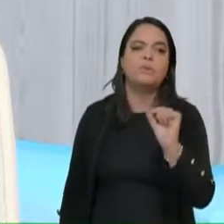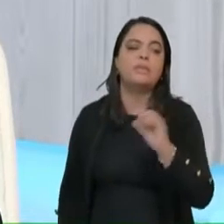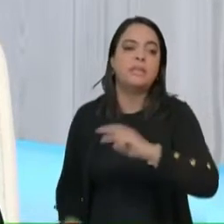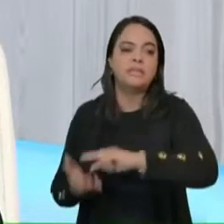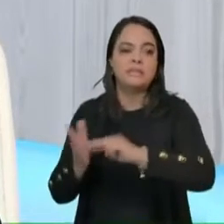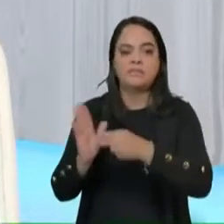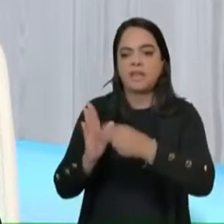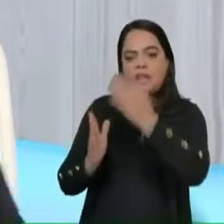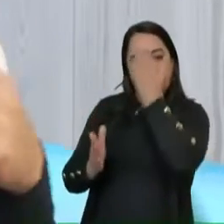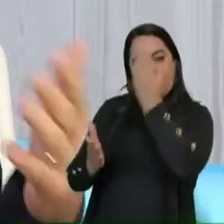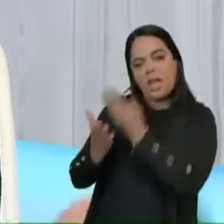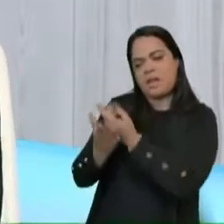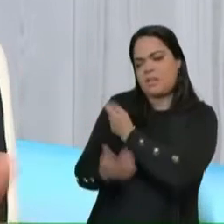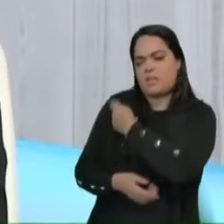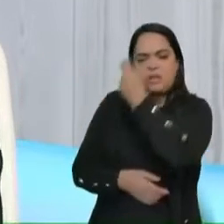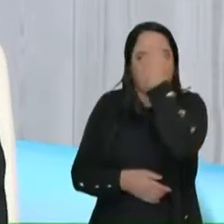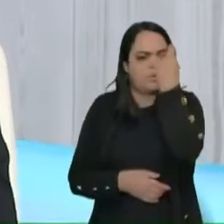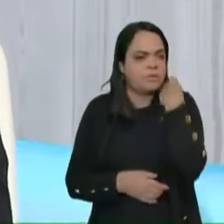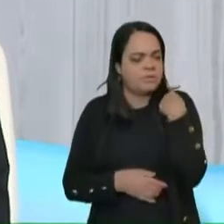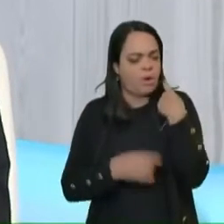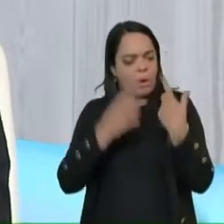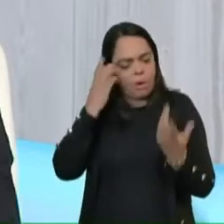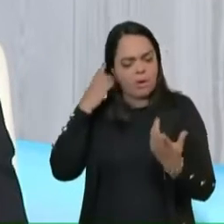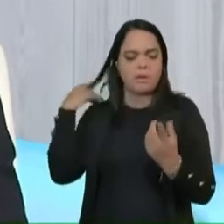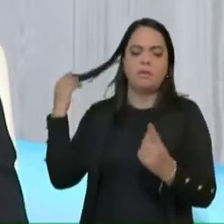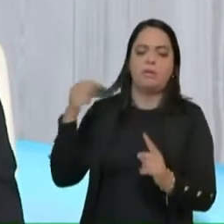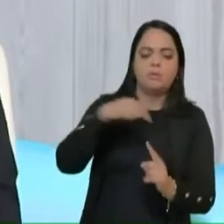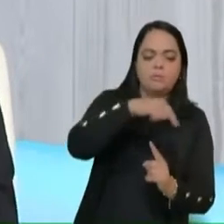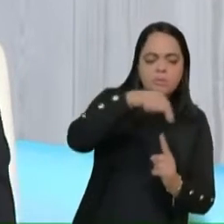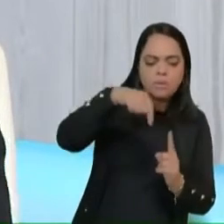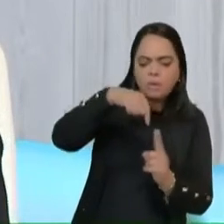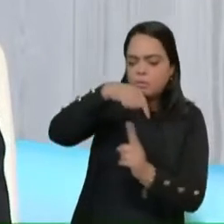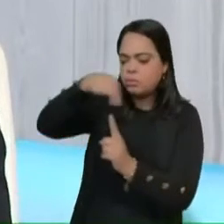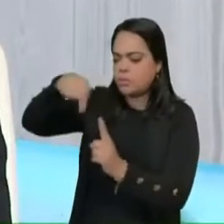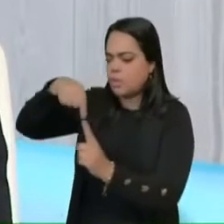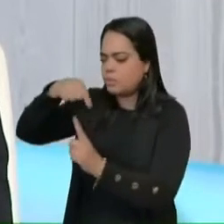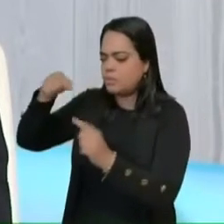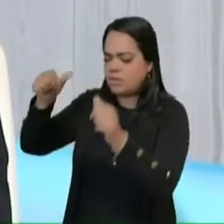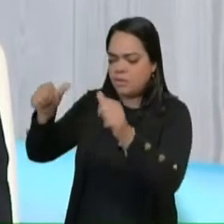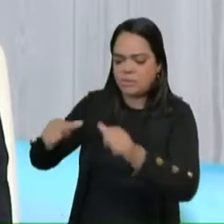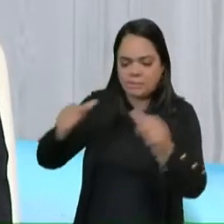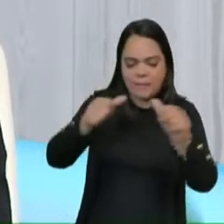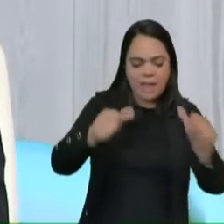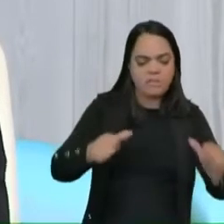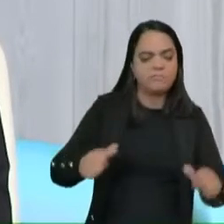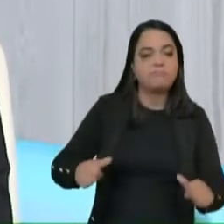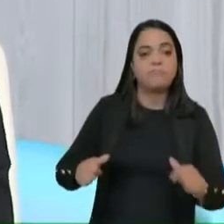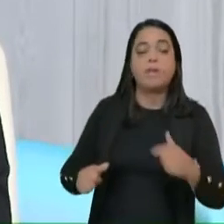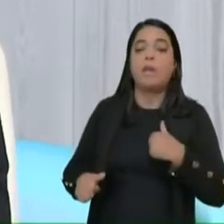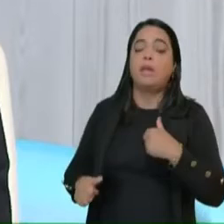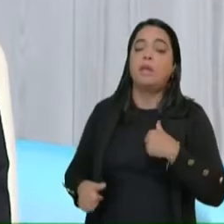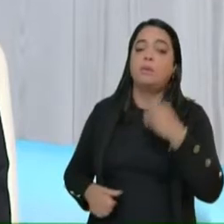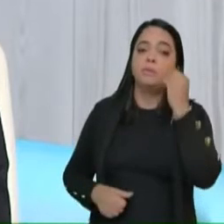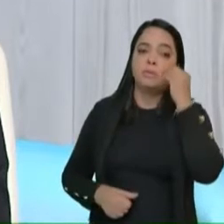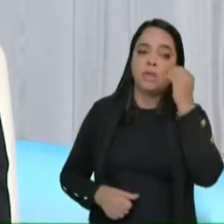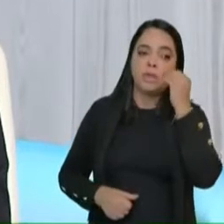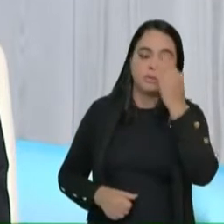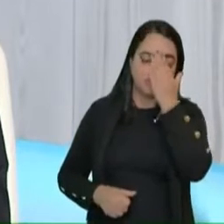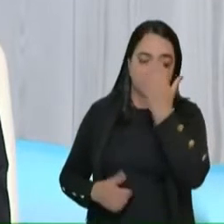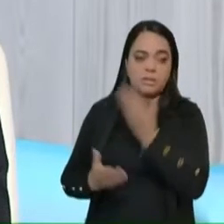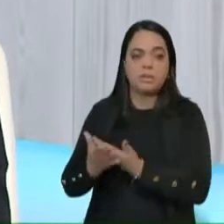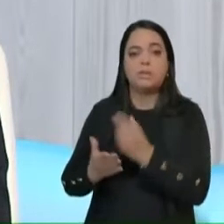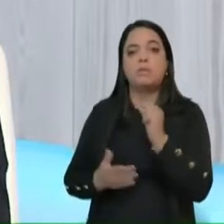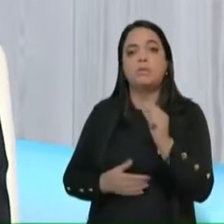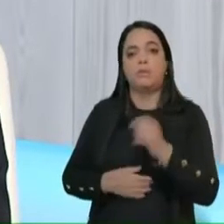só acreditar em Nossa Senhora ou nos Santos Mas eu sempre busco eh uma compreensão mais assertiva né de que